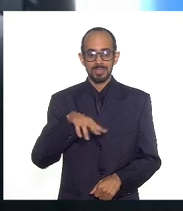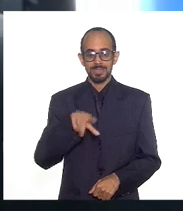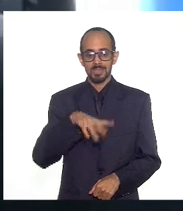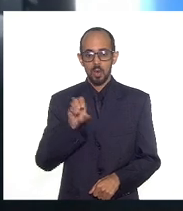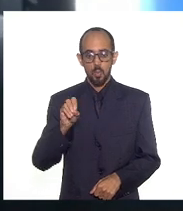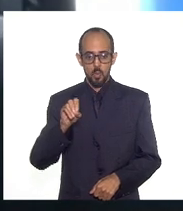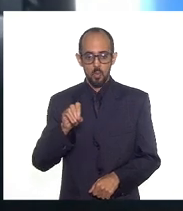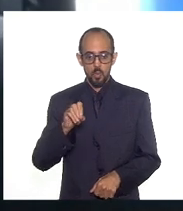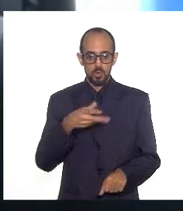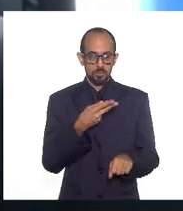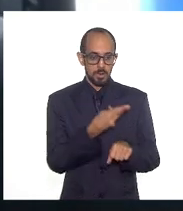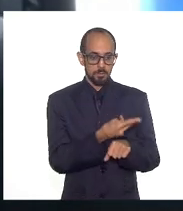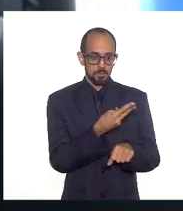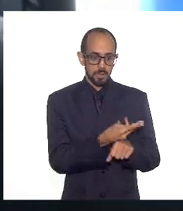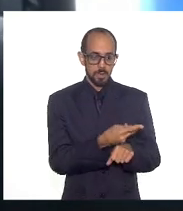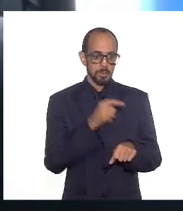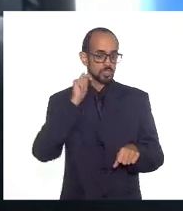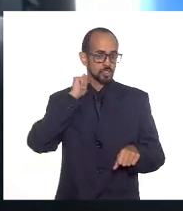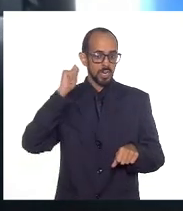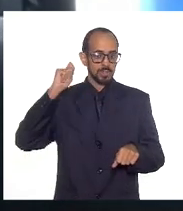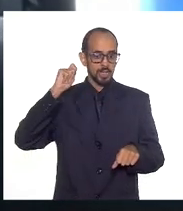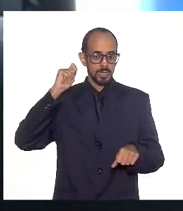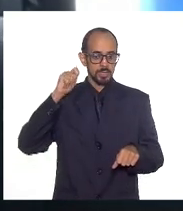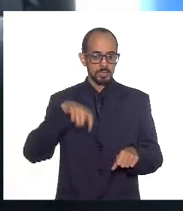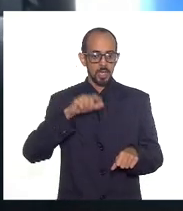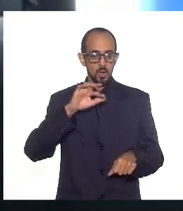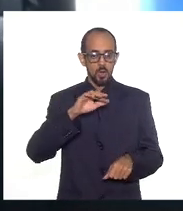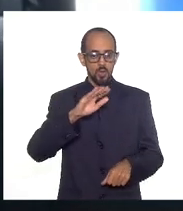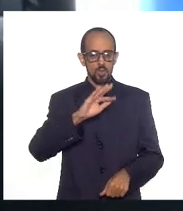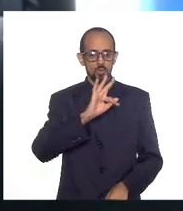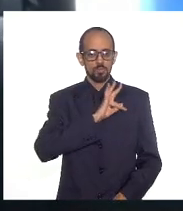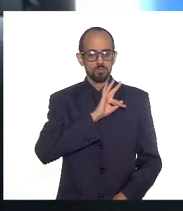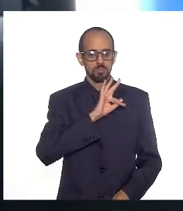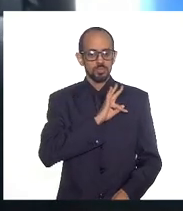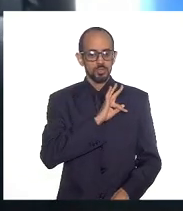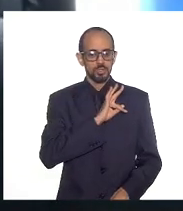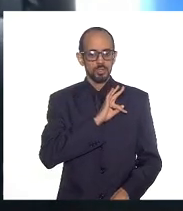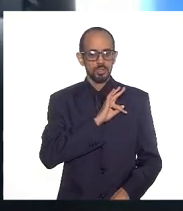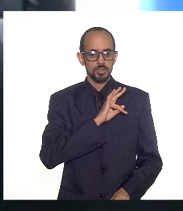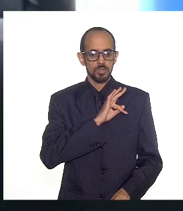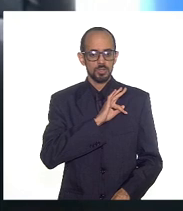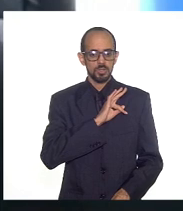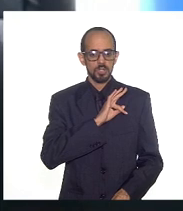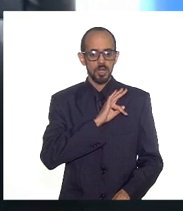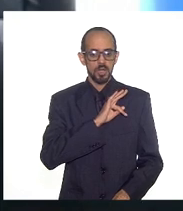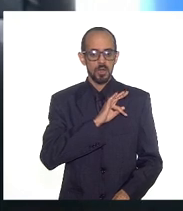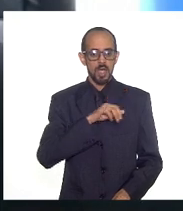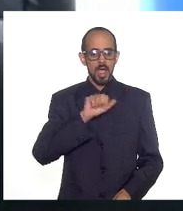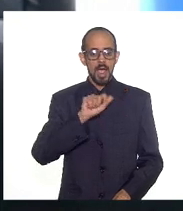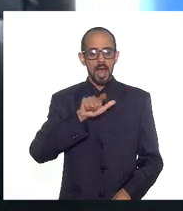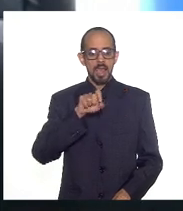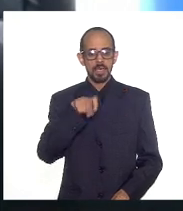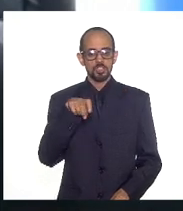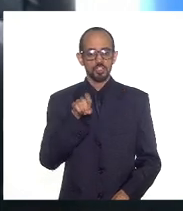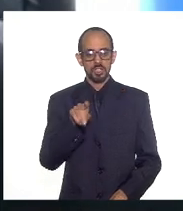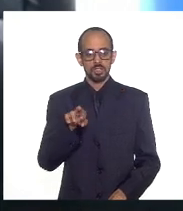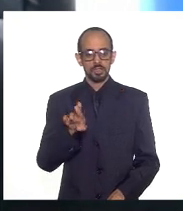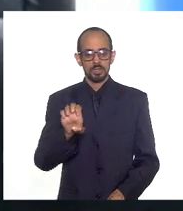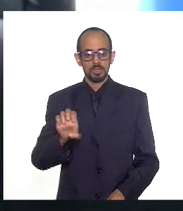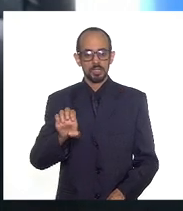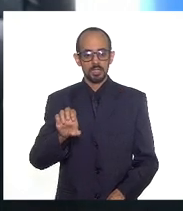concede medalha Tiradentes e respectivo diploma ao tenente-coronel da Polícia Militar do Estado do Rio de Janeiro, Alexandre Silva